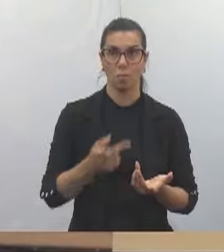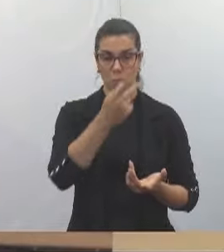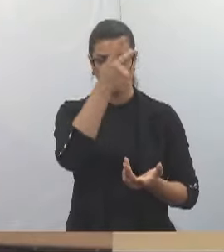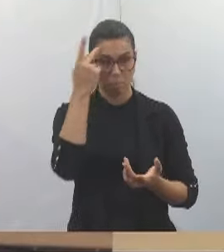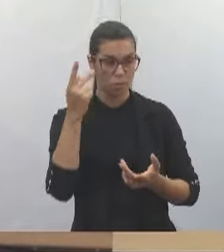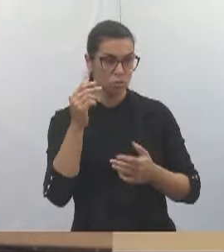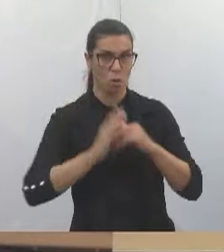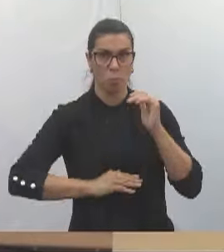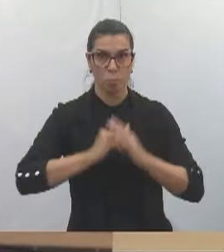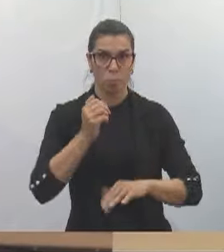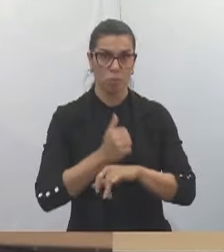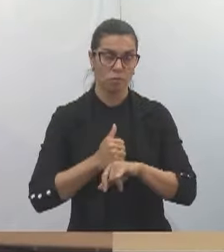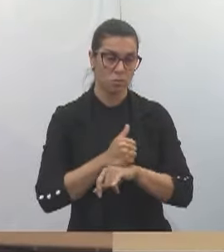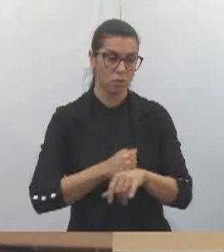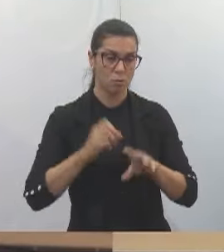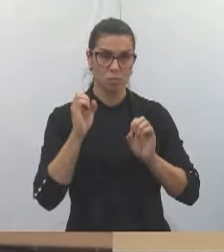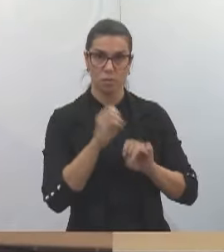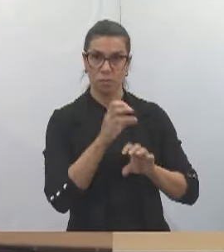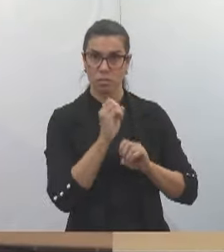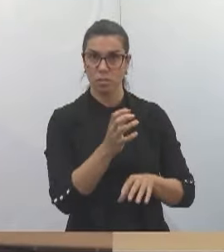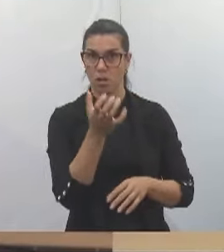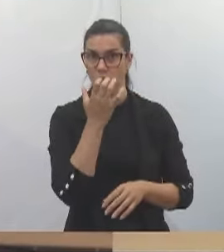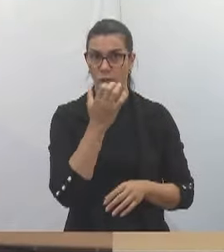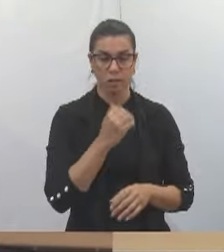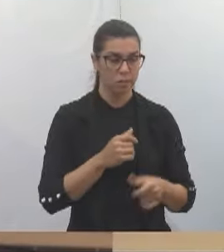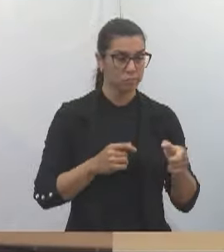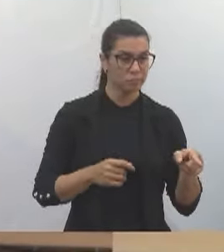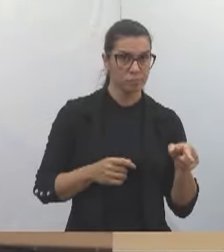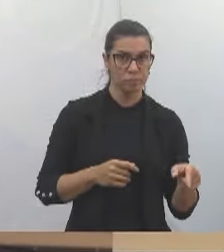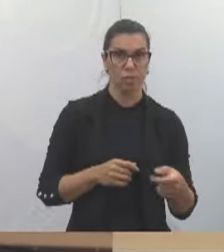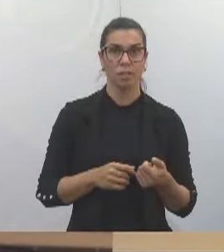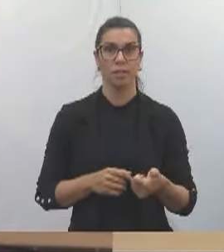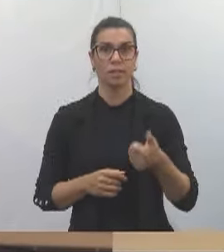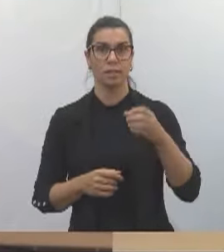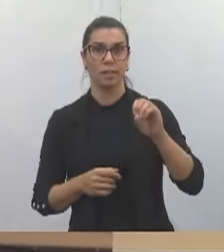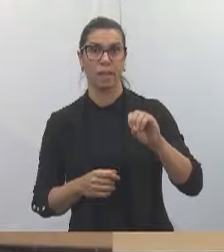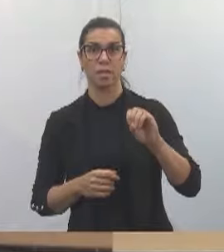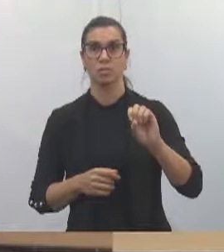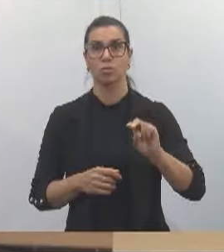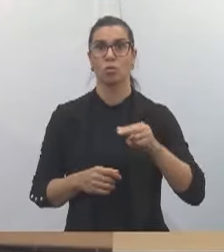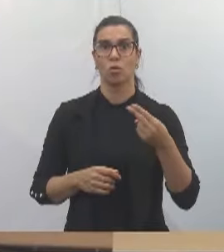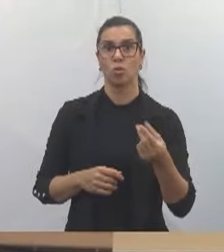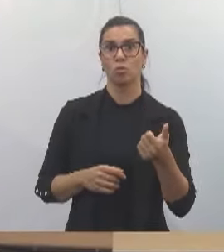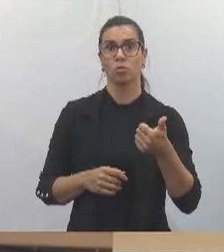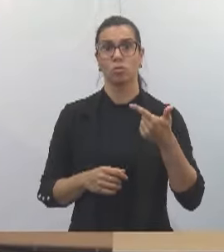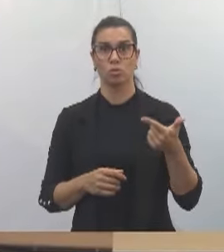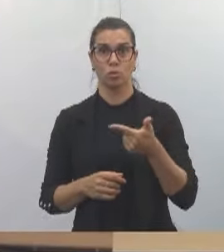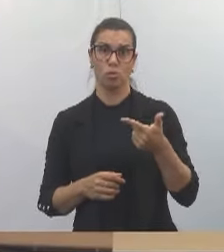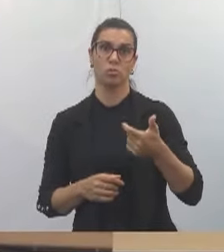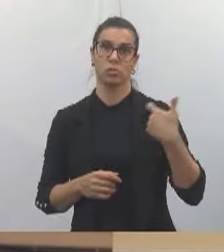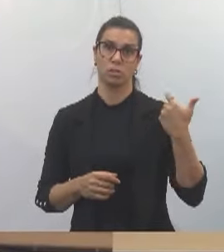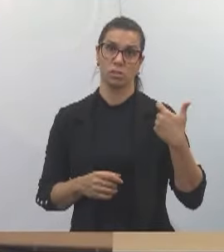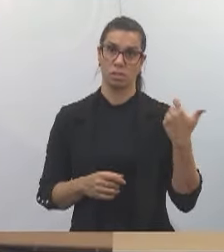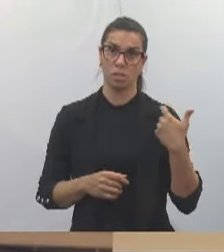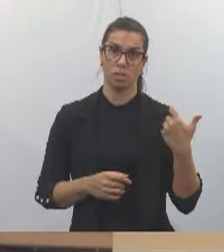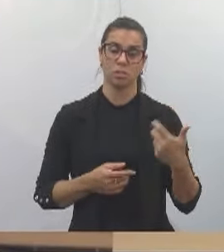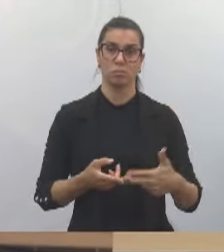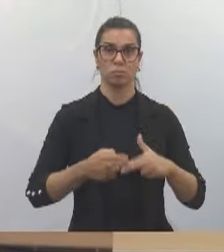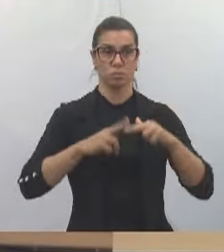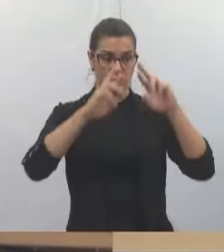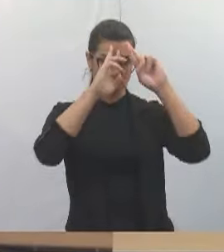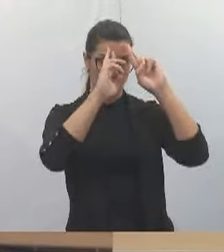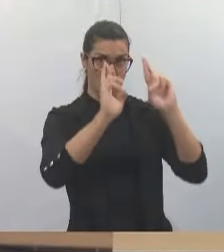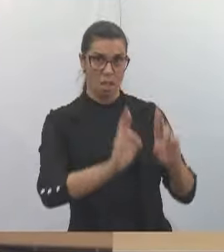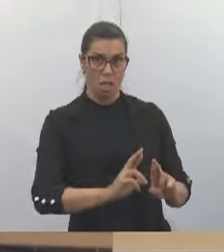mais se adaptar àquilo lá. Não é? Então, por isso que a gente colocou, respeitando a idade do animal, né?